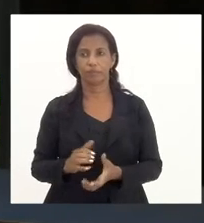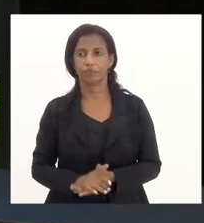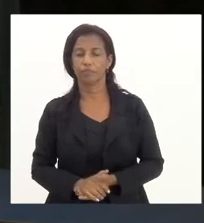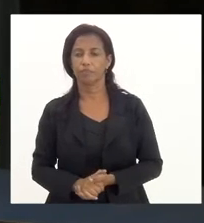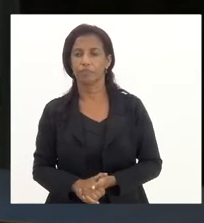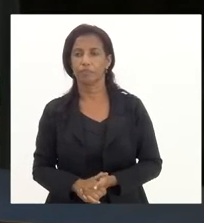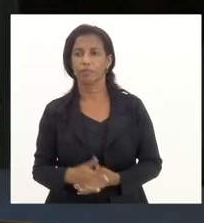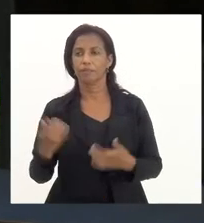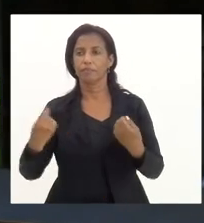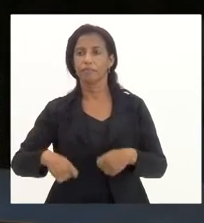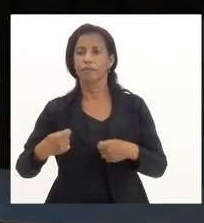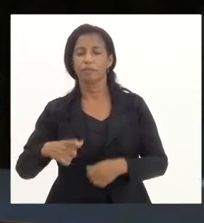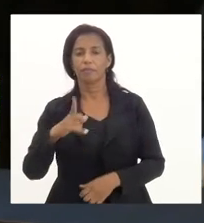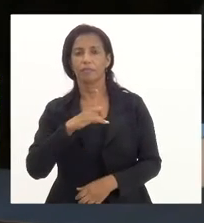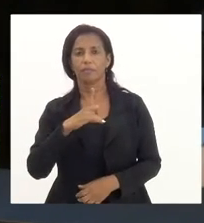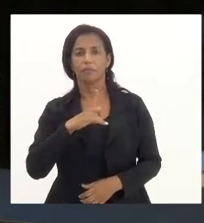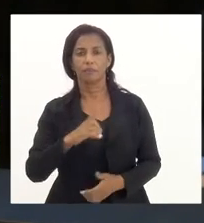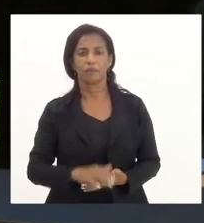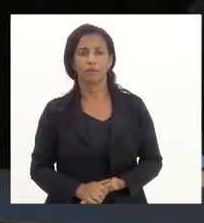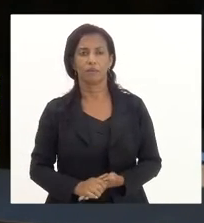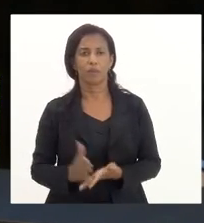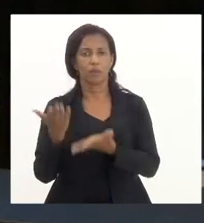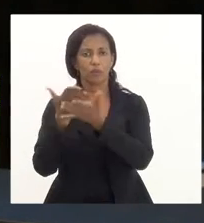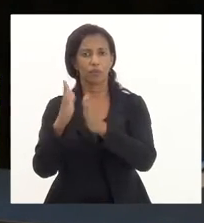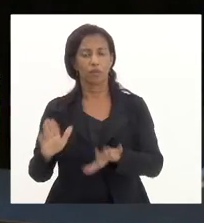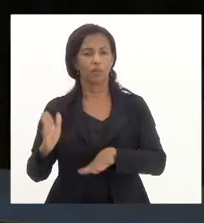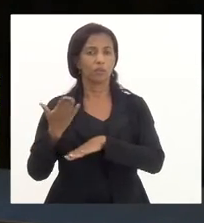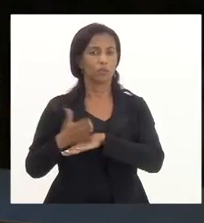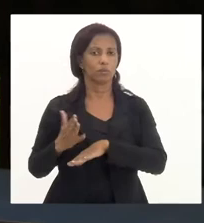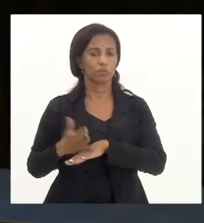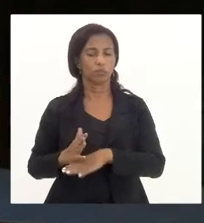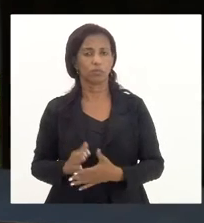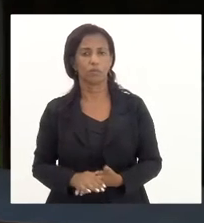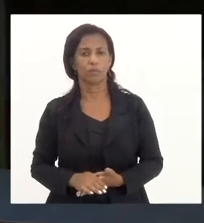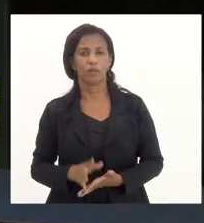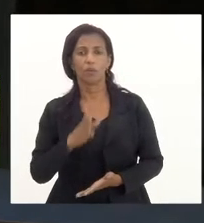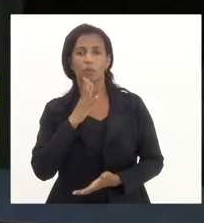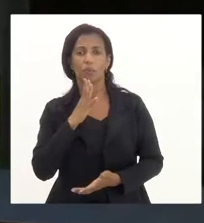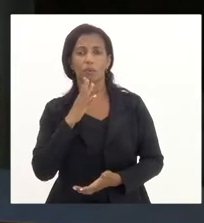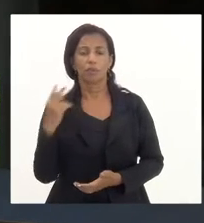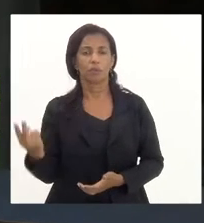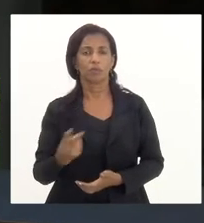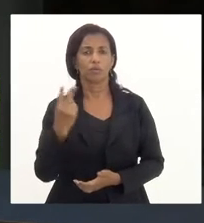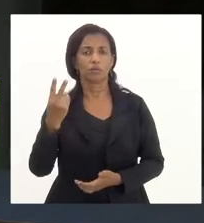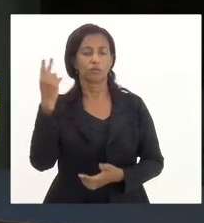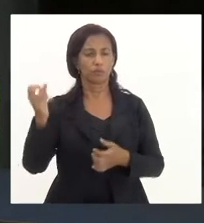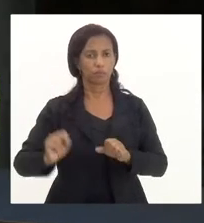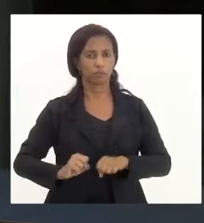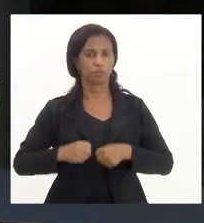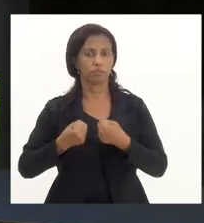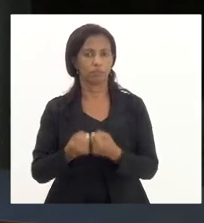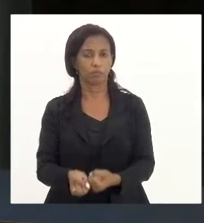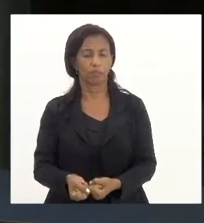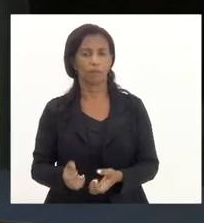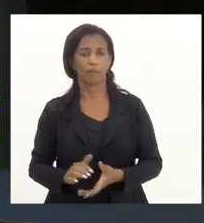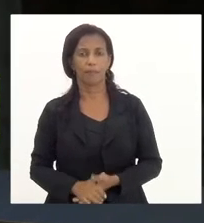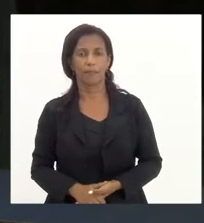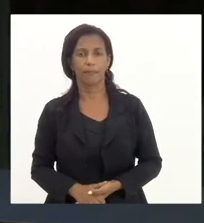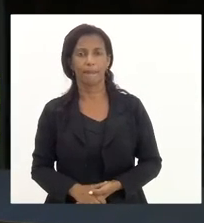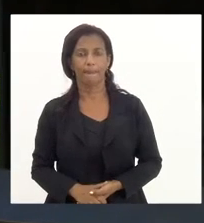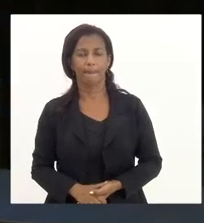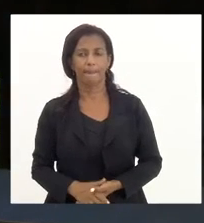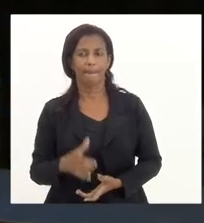obviamente a gente precisa ter o encerramento do exercício para conhecermos os a todos e